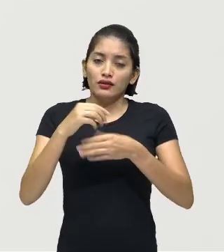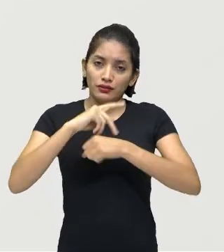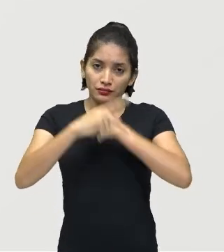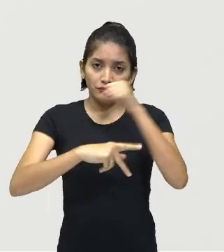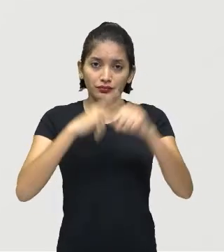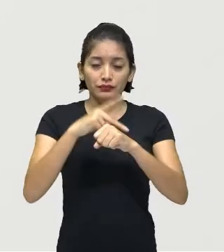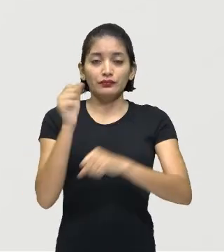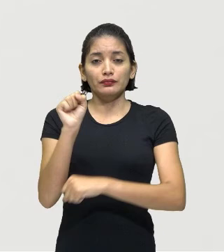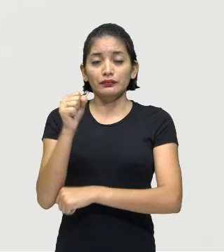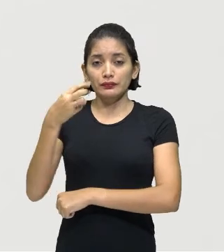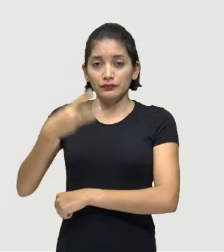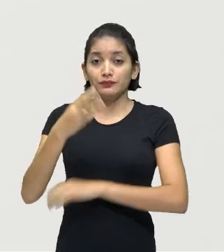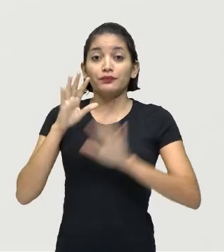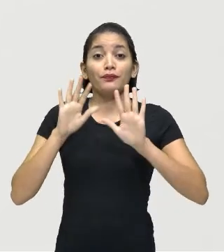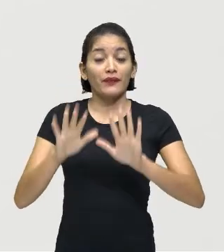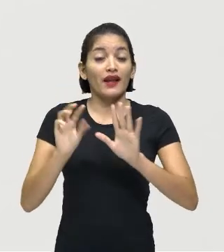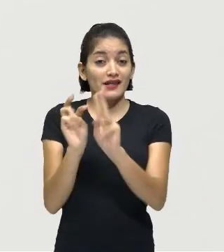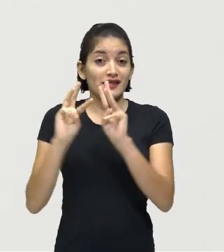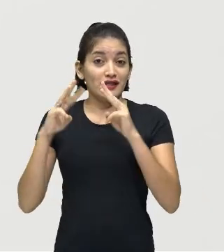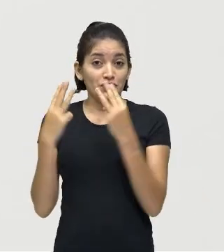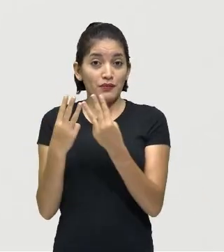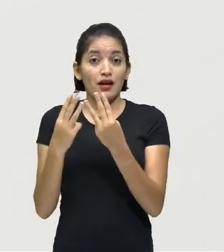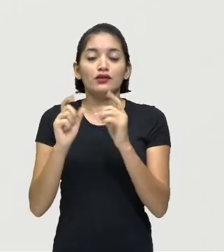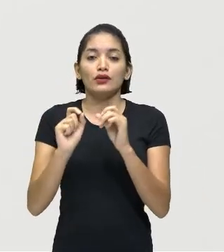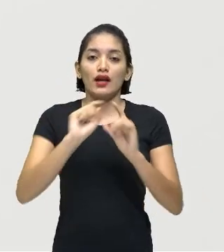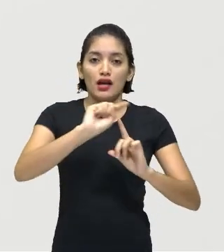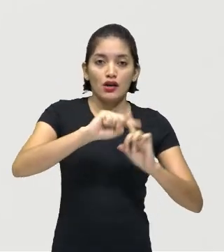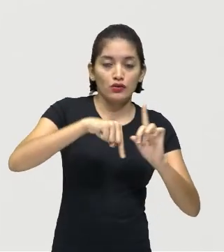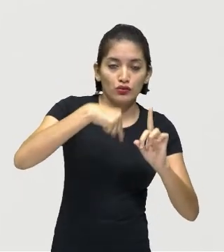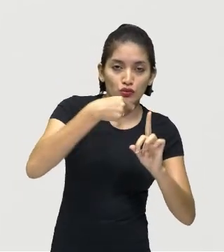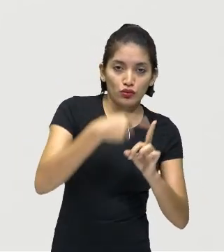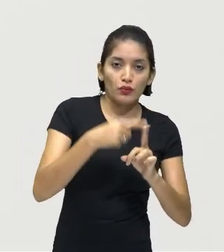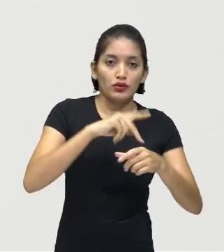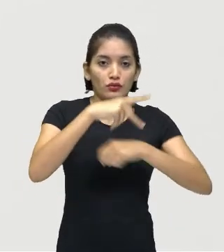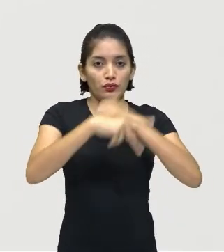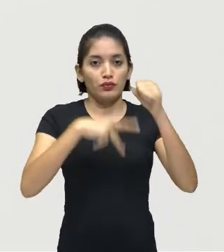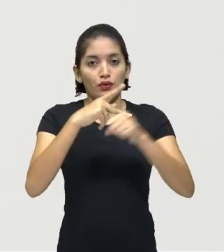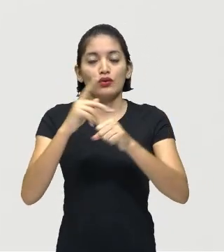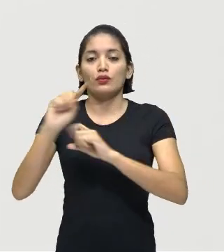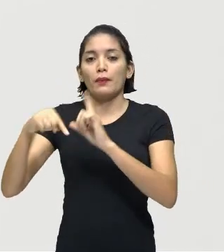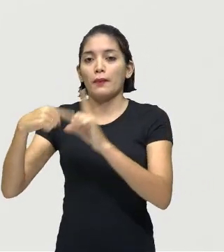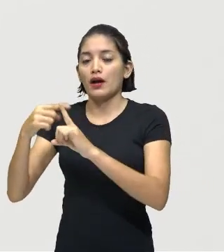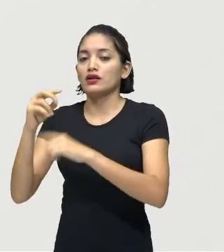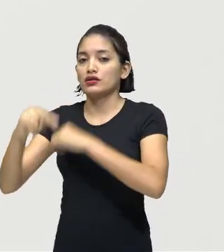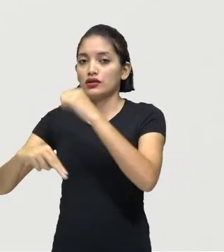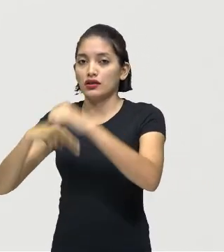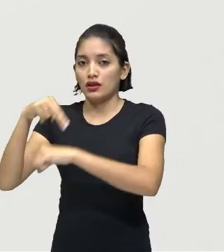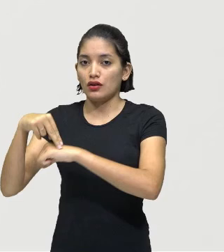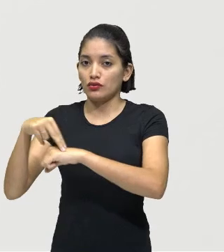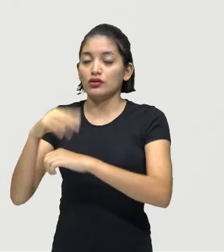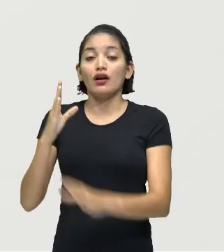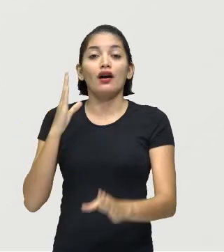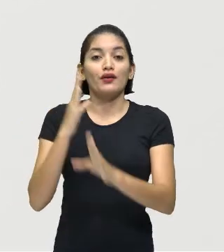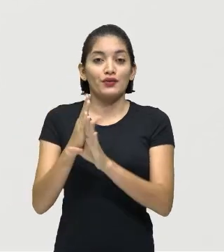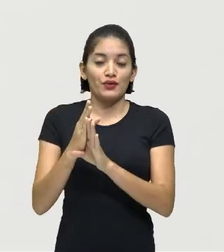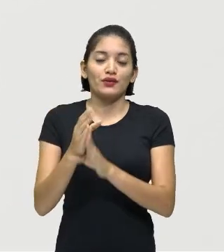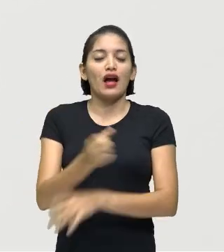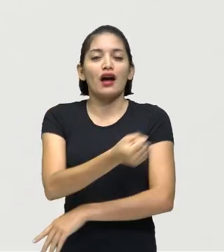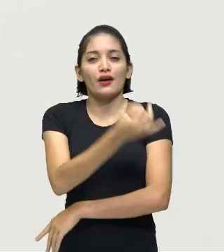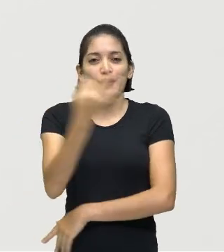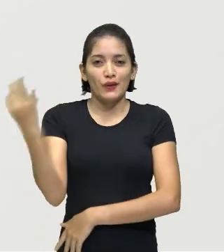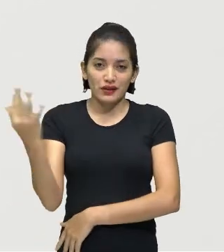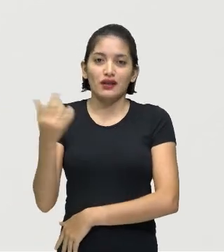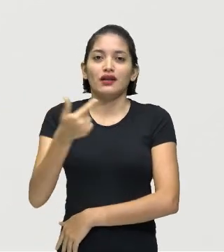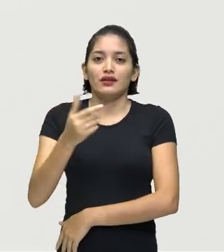83. Já o número de massa é a soma de prótons mais nêutrons. E aí, somando, eu encontro essa quantidade